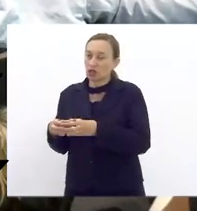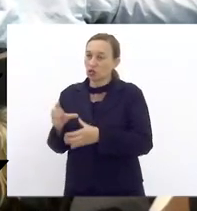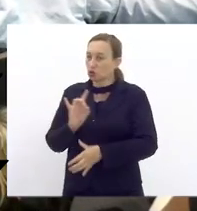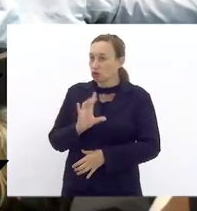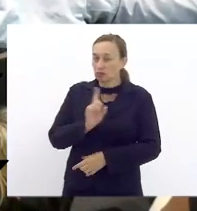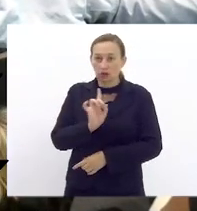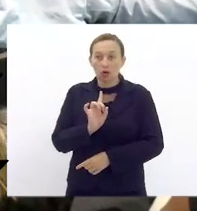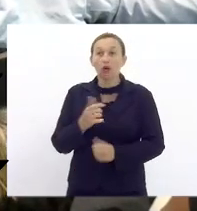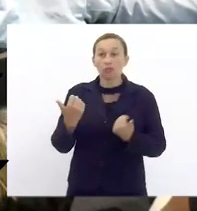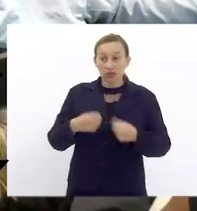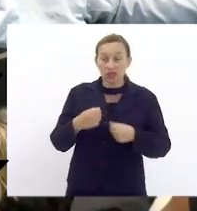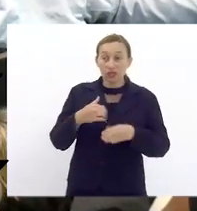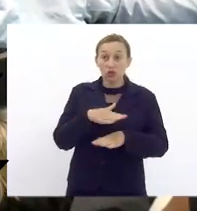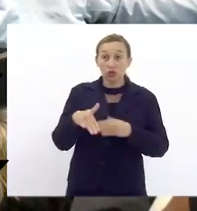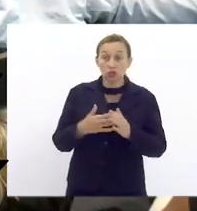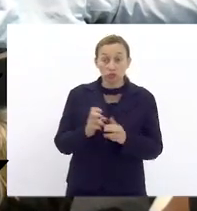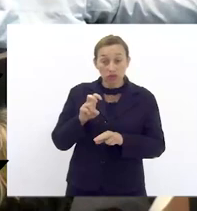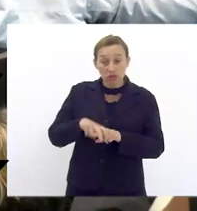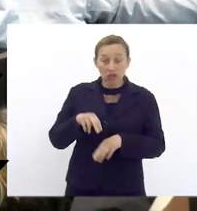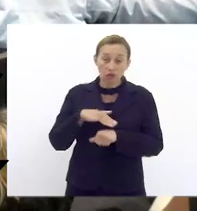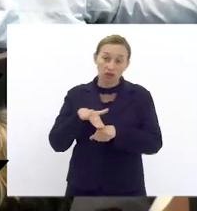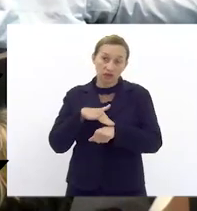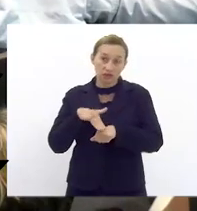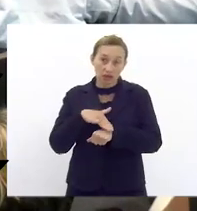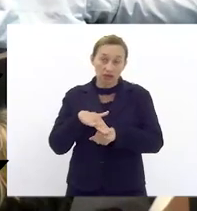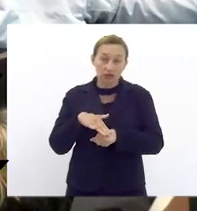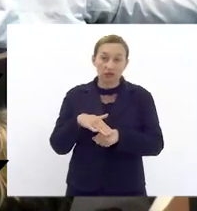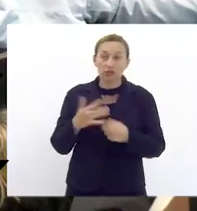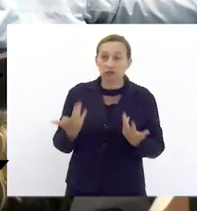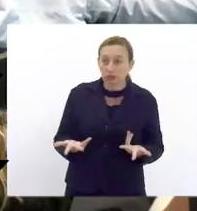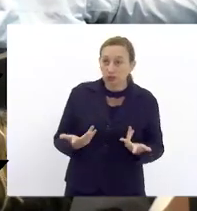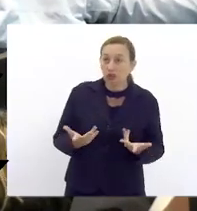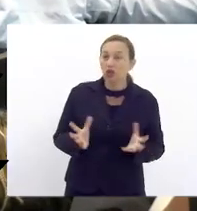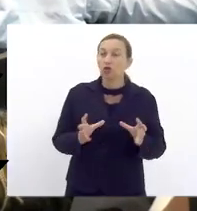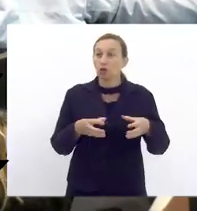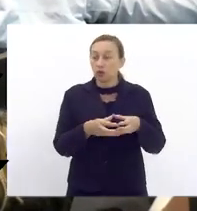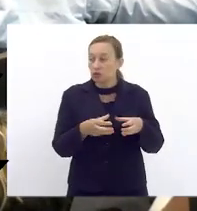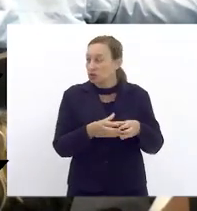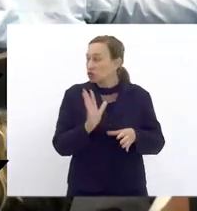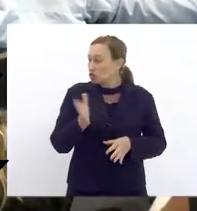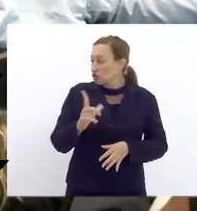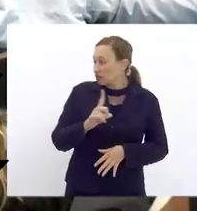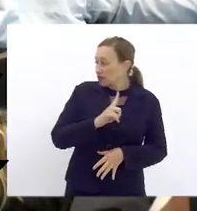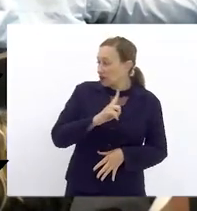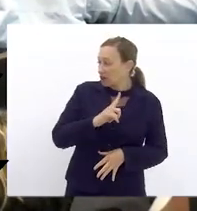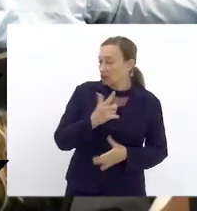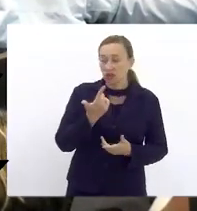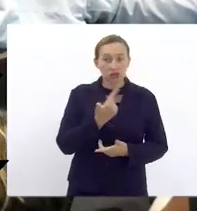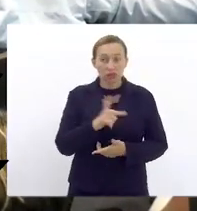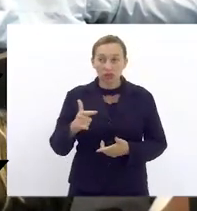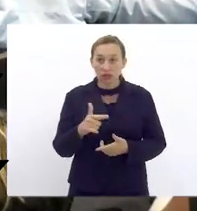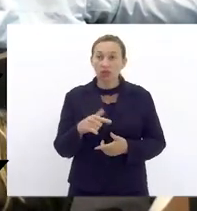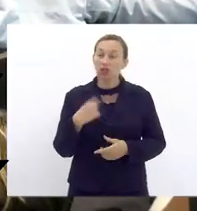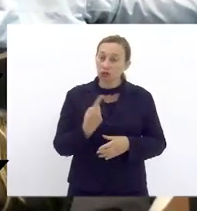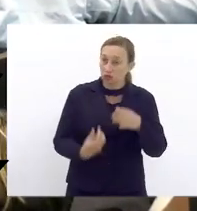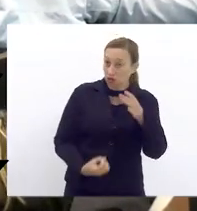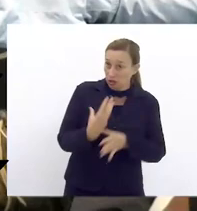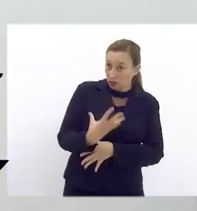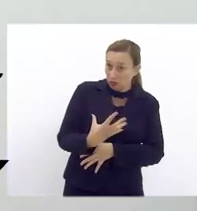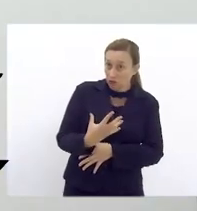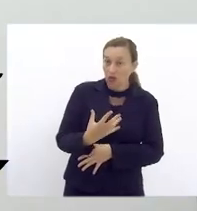precisamos todos sentar para conversar em comum com as comissões que já existem e se não existem nós fundaremos